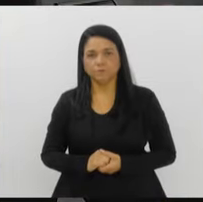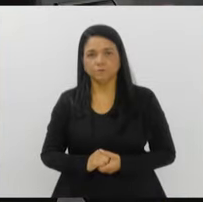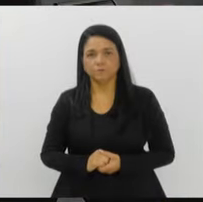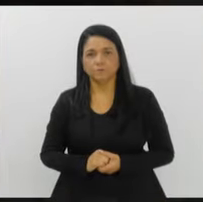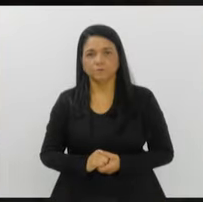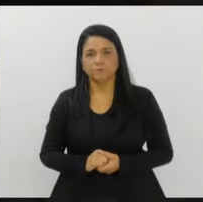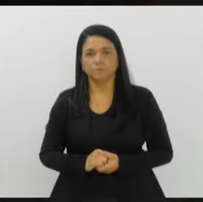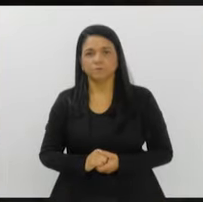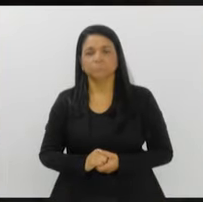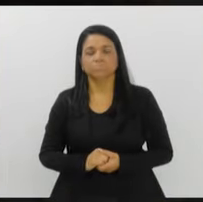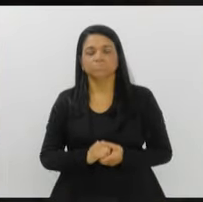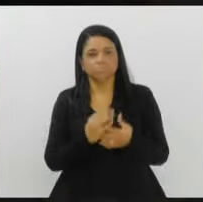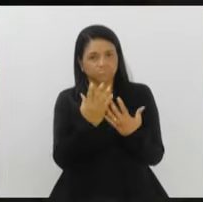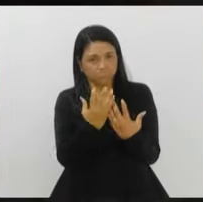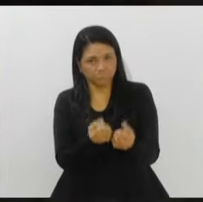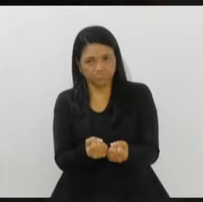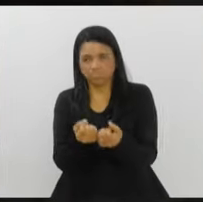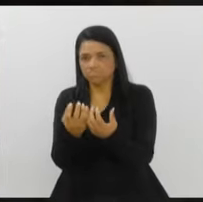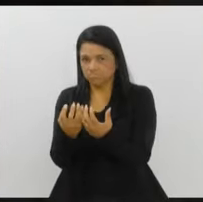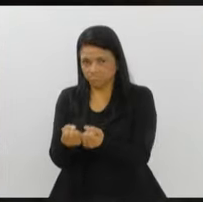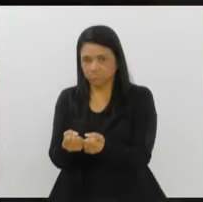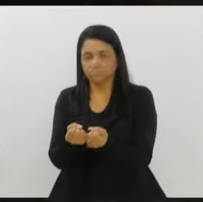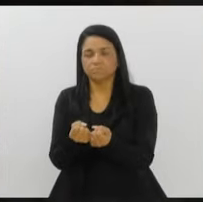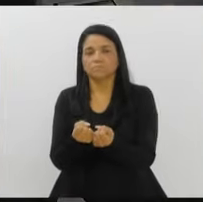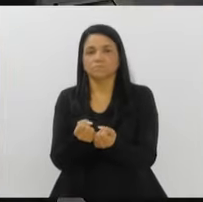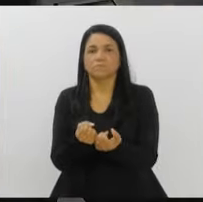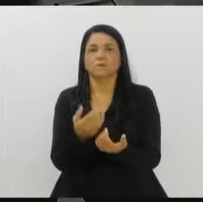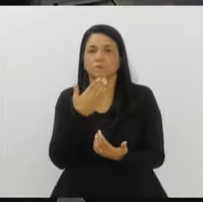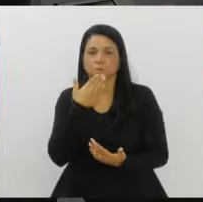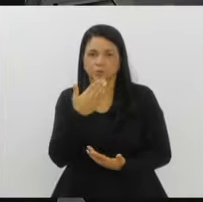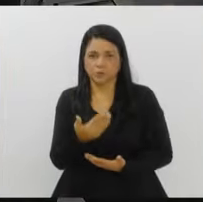A presidência defere o pedido de Vossa Excelência.